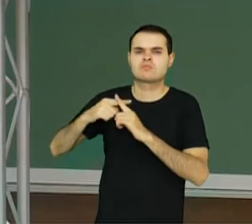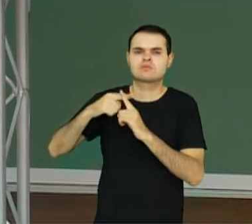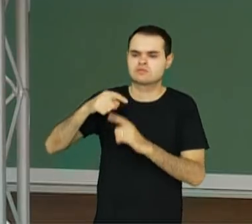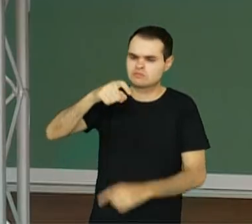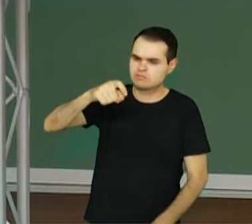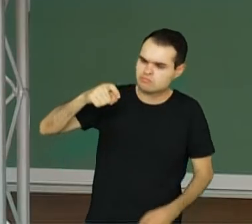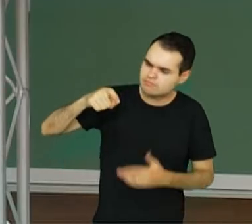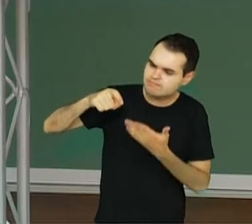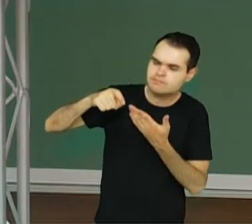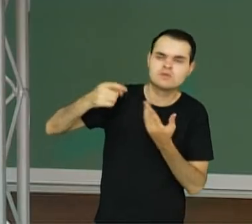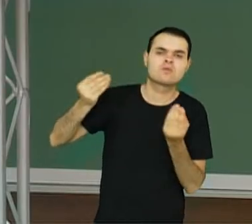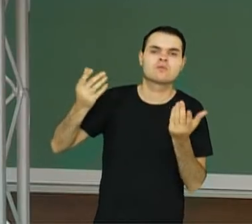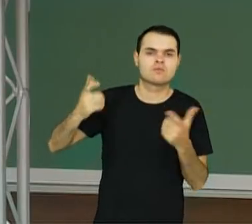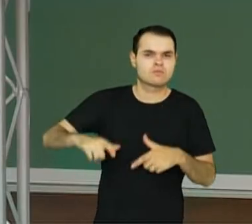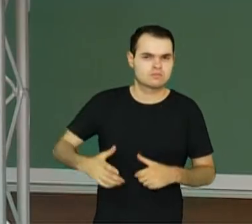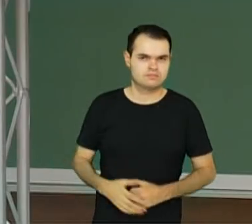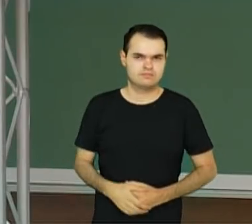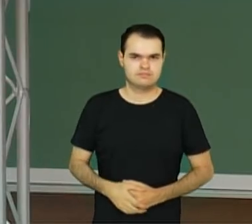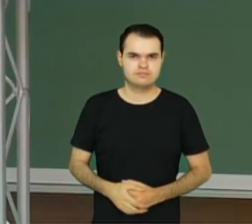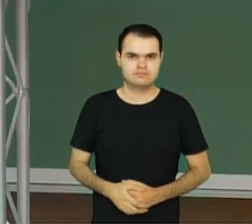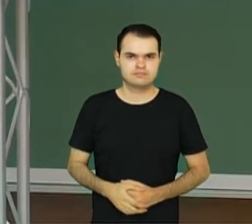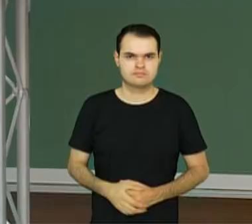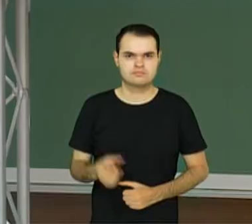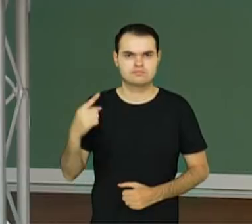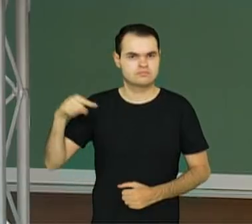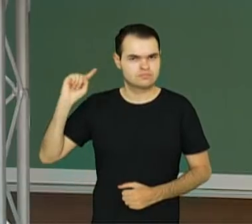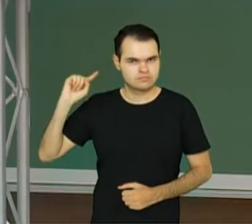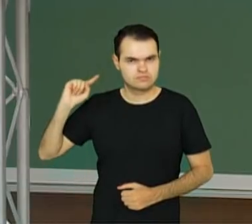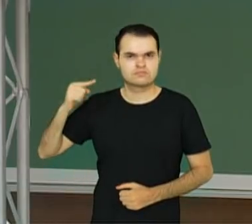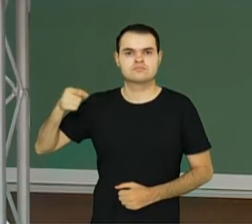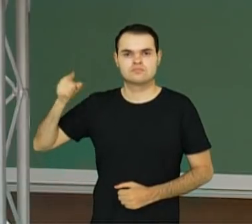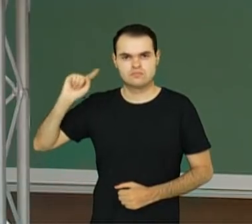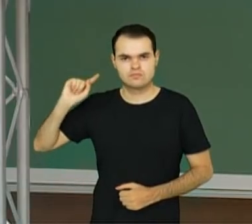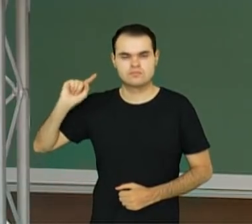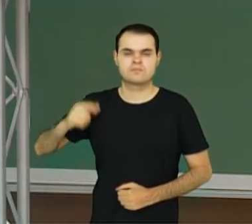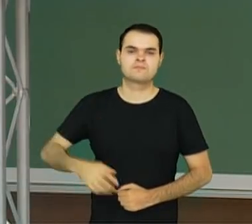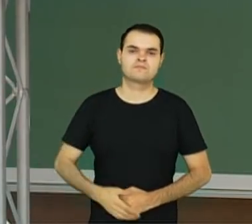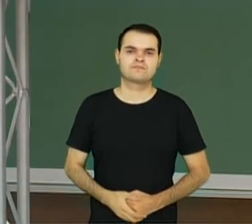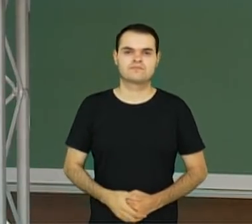x. Ó, estamos voltando aqui, ó.